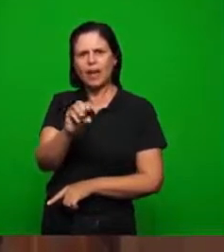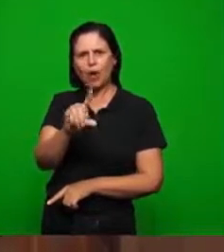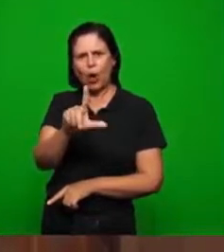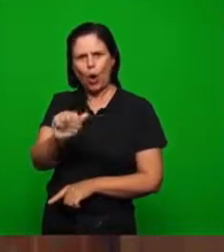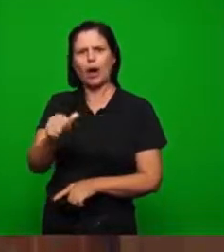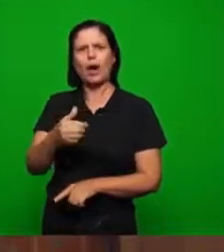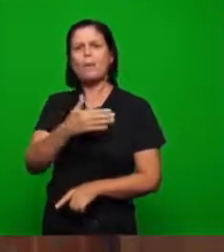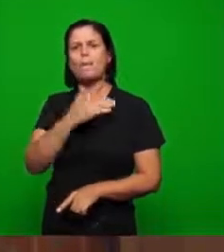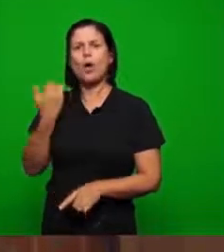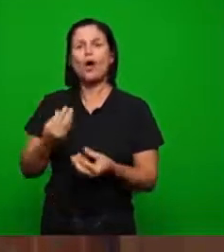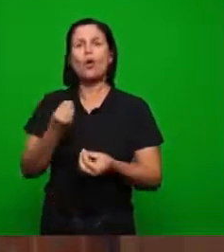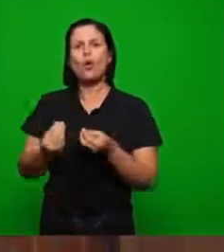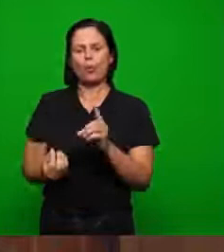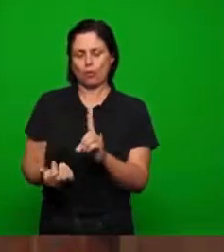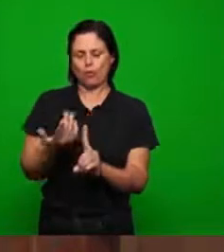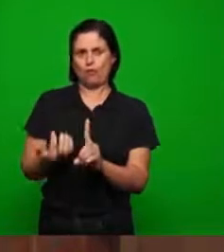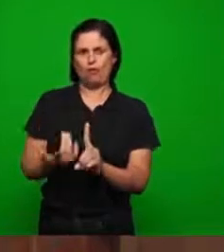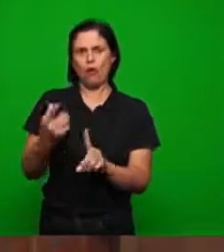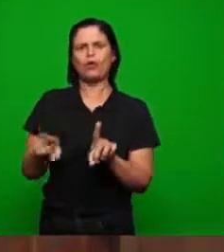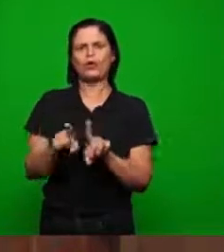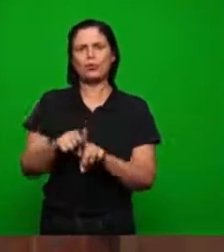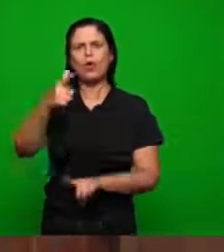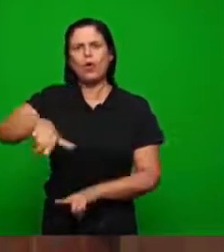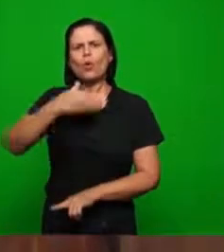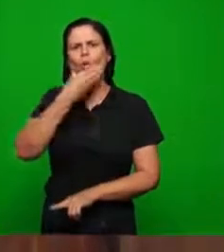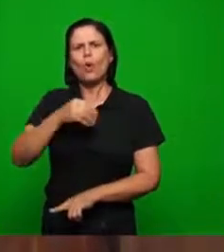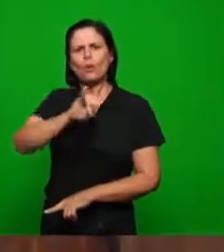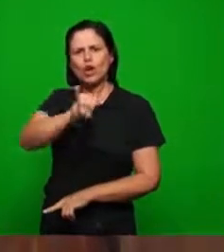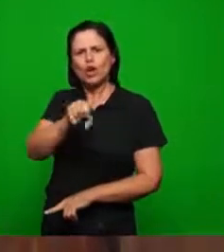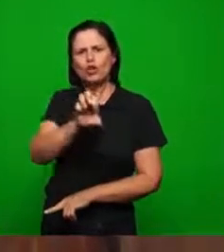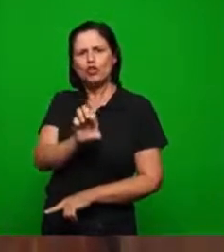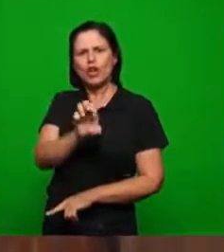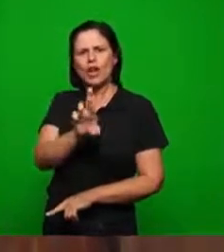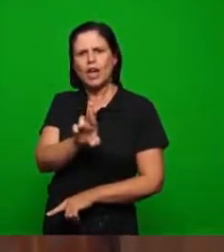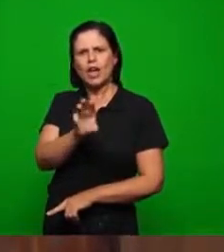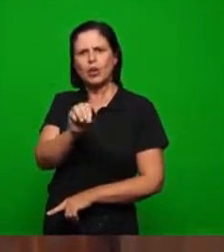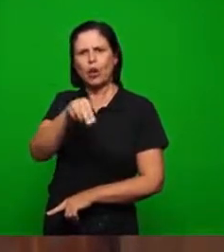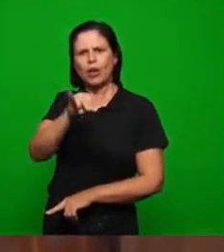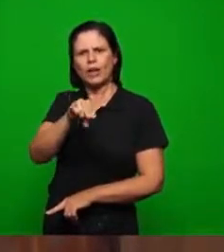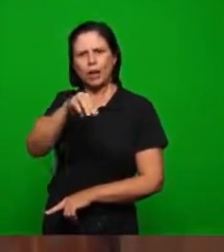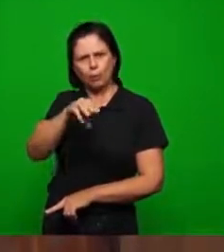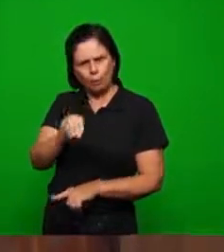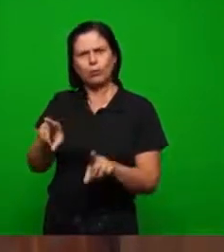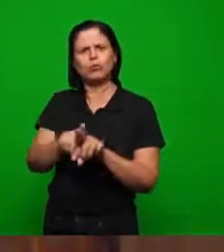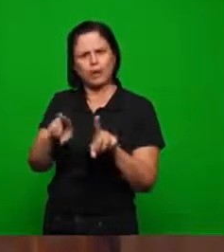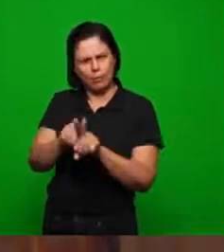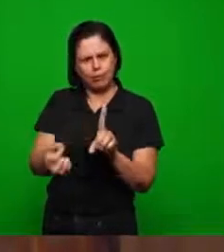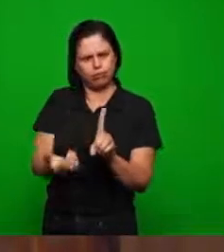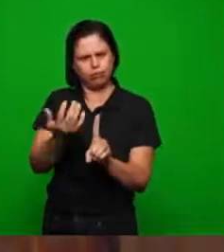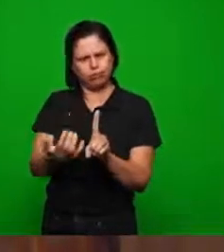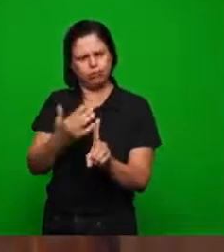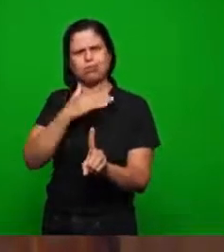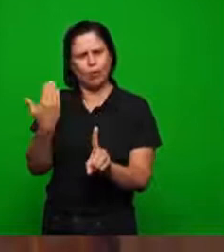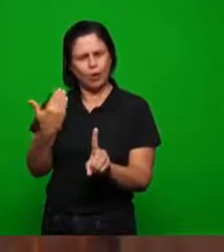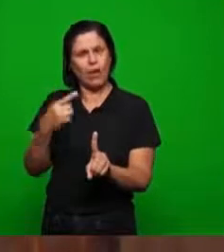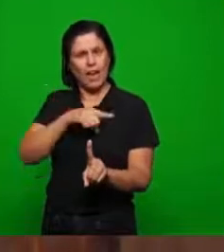Jerônimo. Então, uma série deles que eram pré-reformadores, homens que não